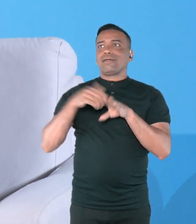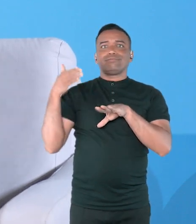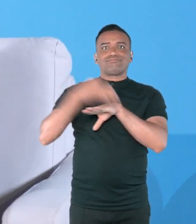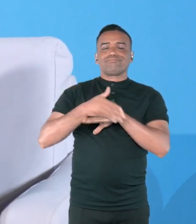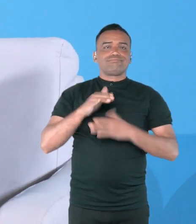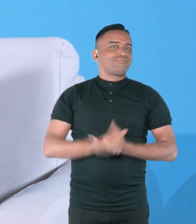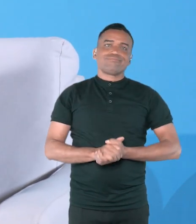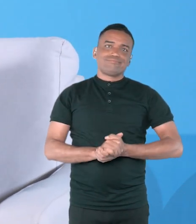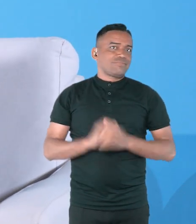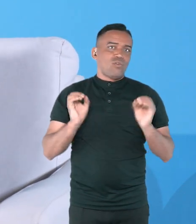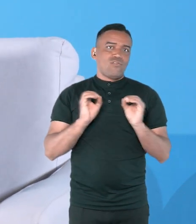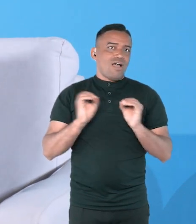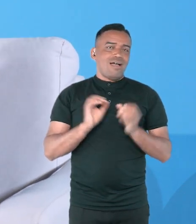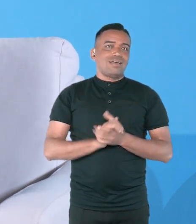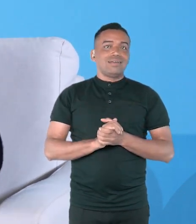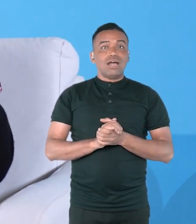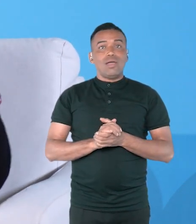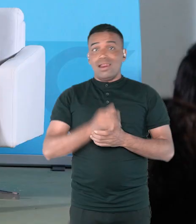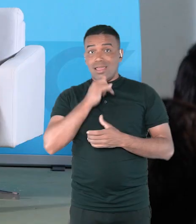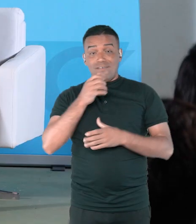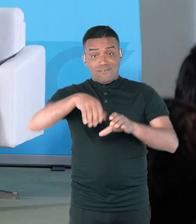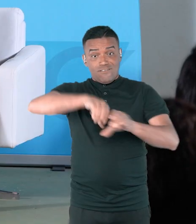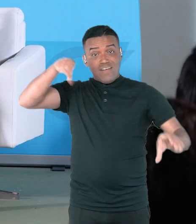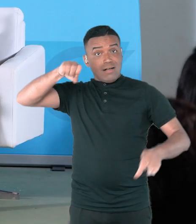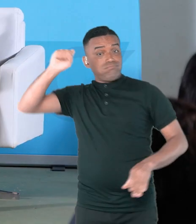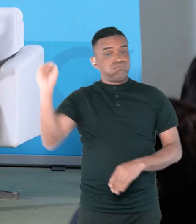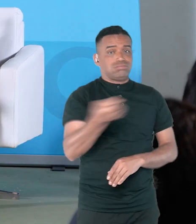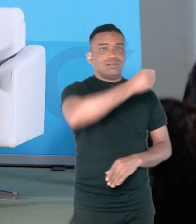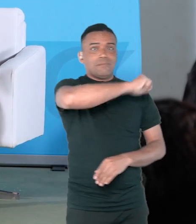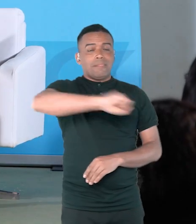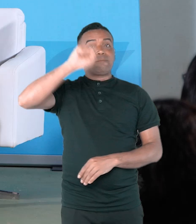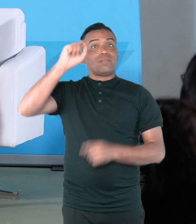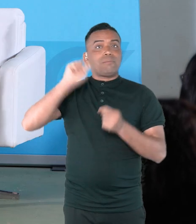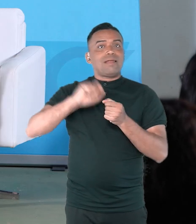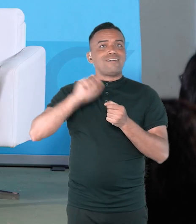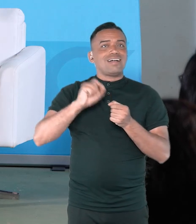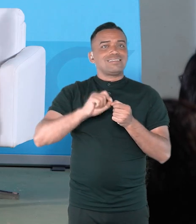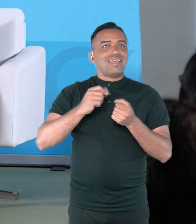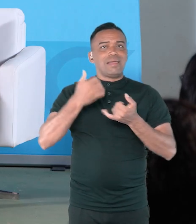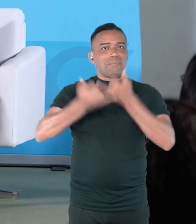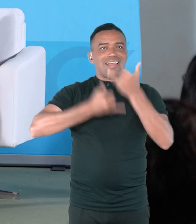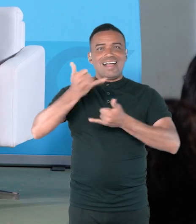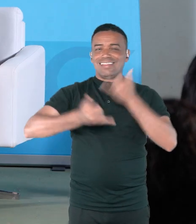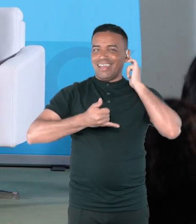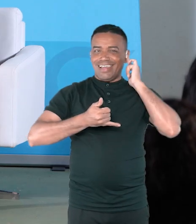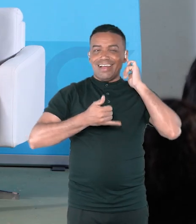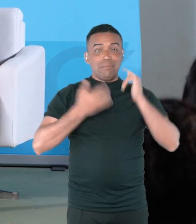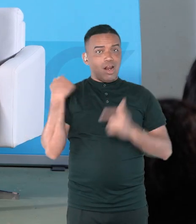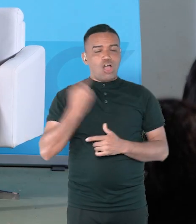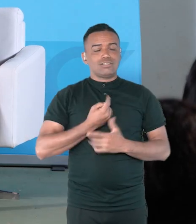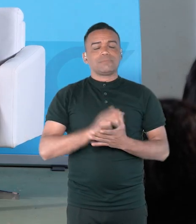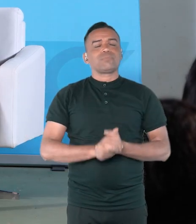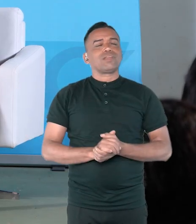ia abrindo uma picada na estrada com facão, assim, fazendo uma picada para a gente andar. Eu adoro essa